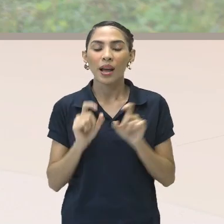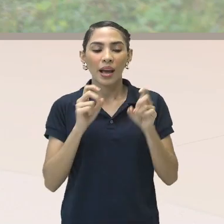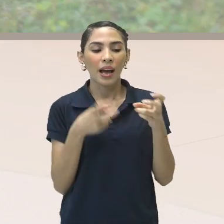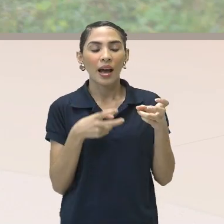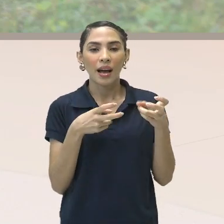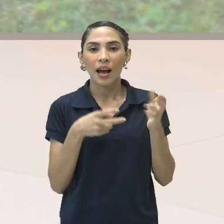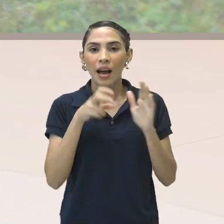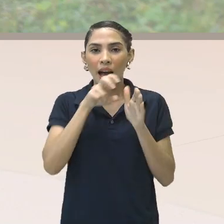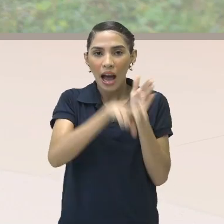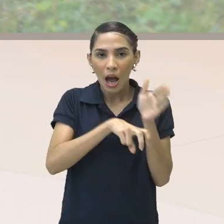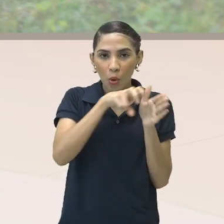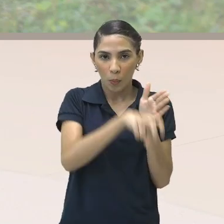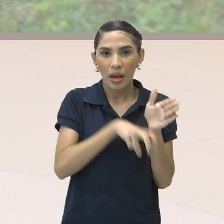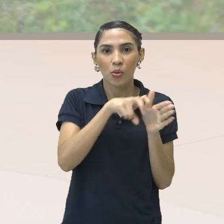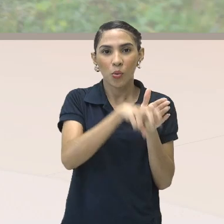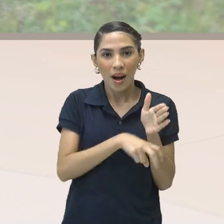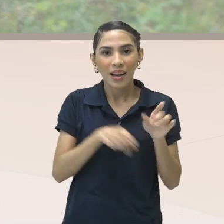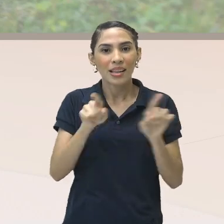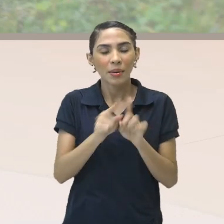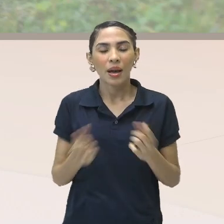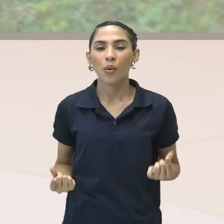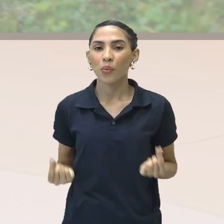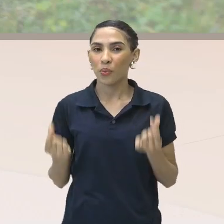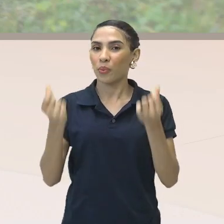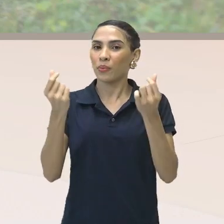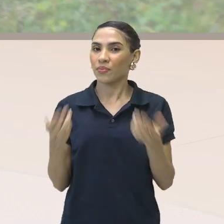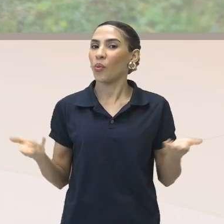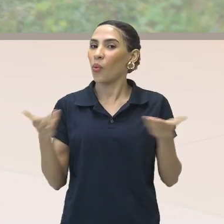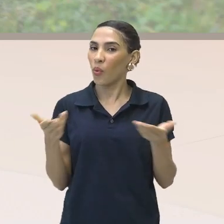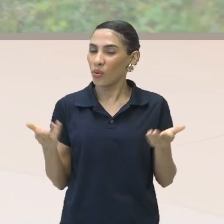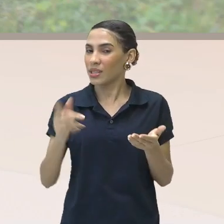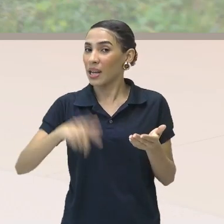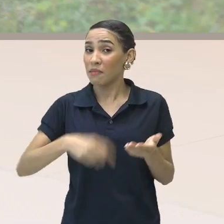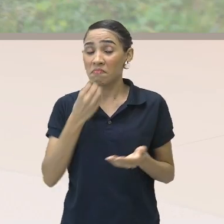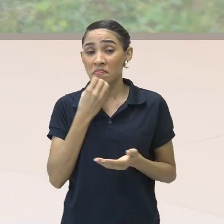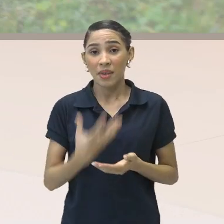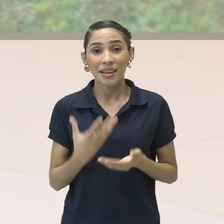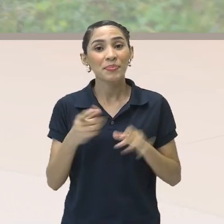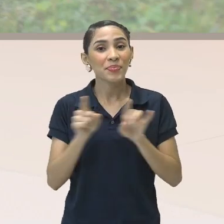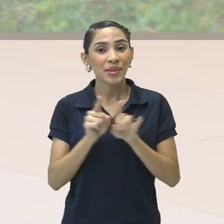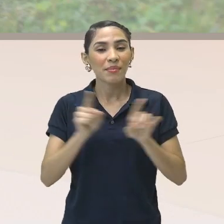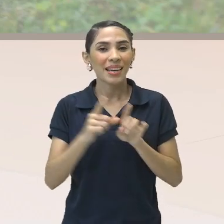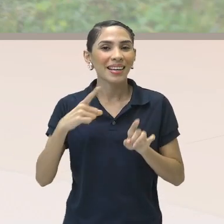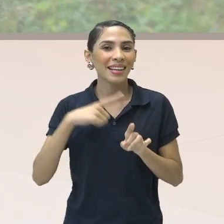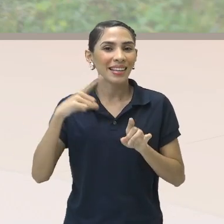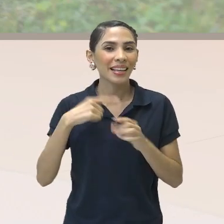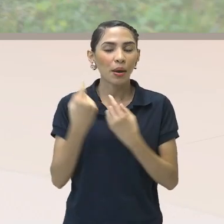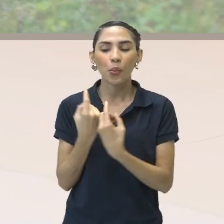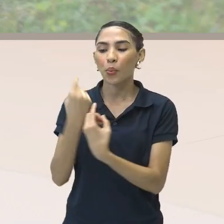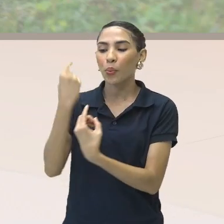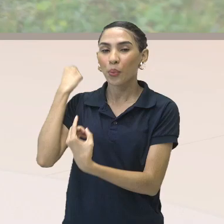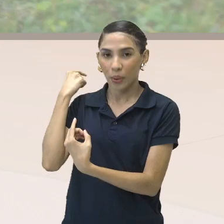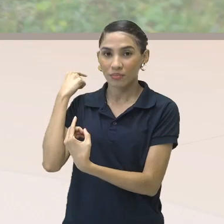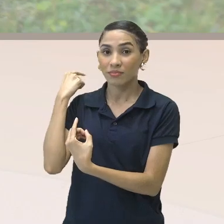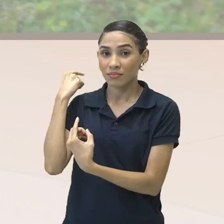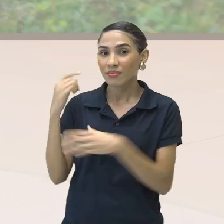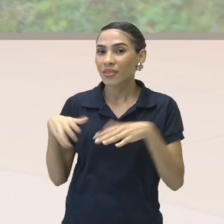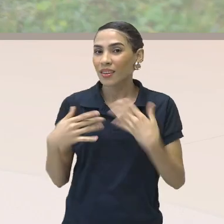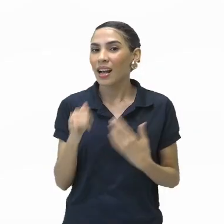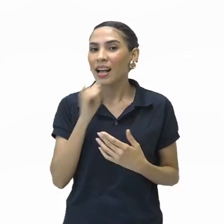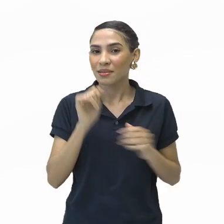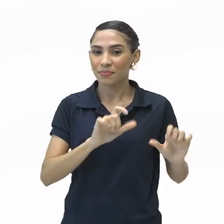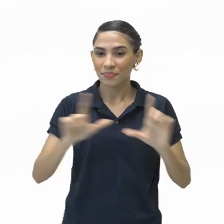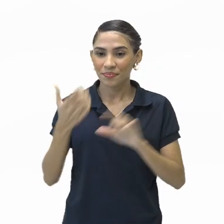agropecuária, da grande produção, né, de riquezas ali, que hoje em dia é muito bem vista e que tem muita coisa que vem lá do passado. Como a gente vai ver na